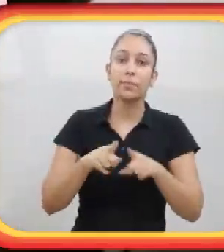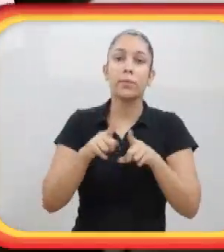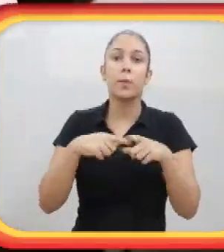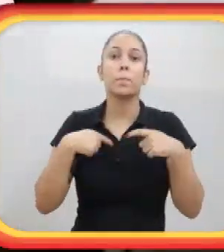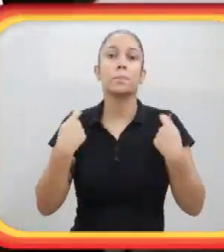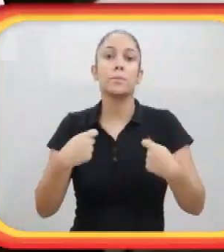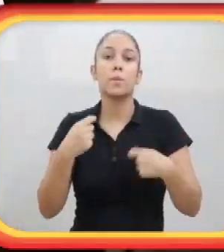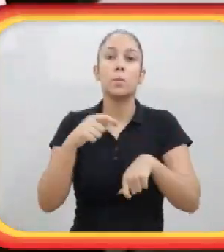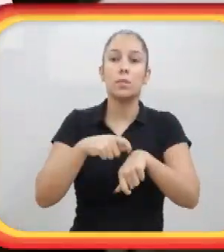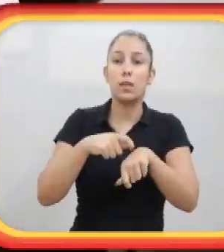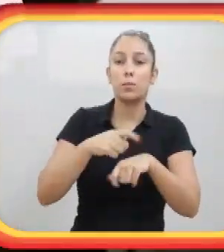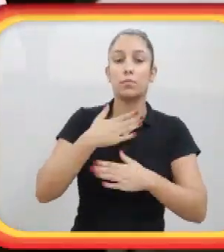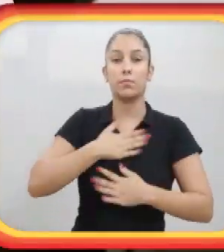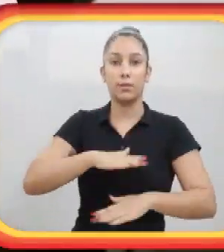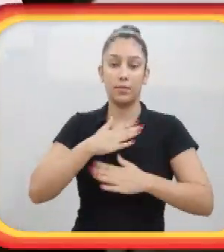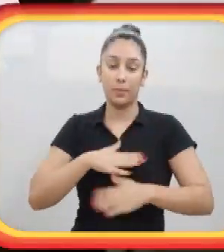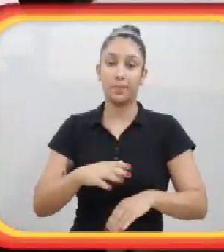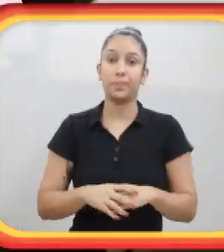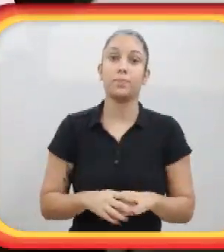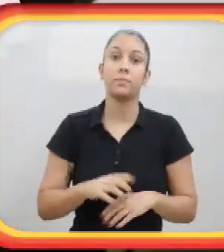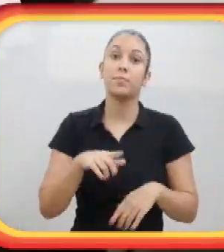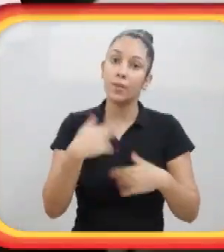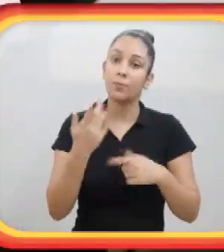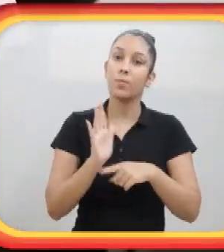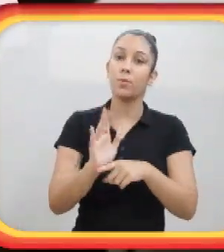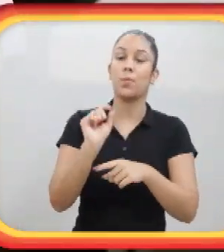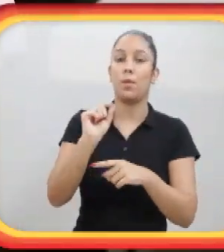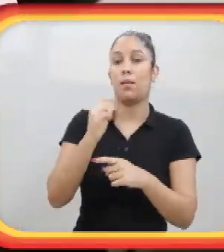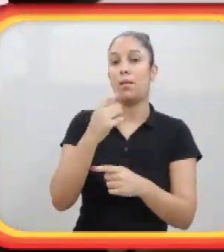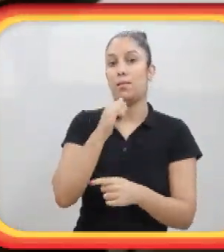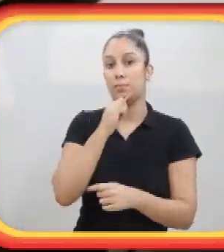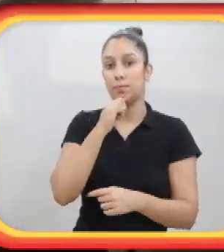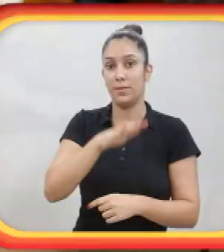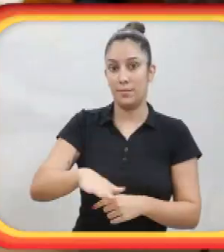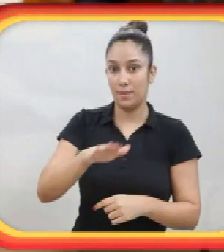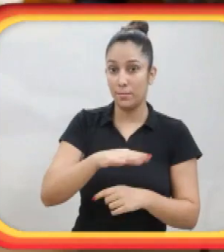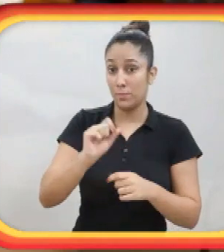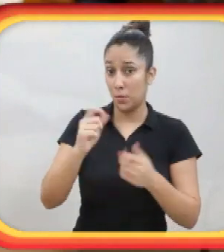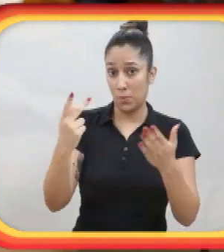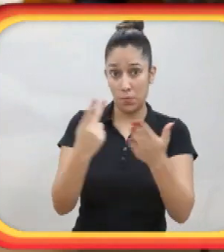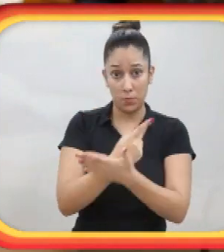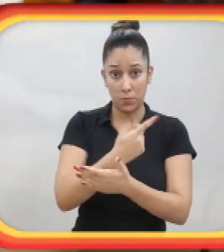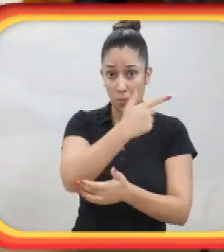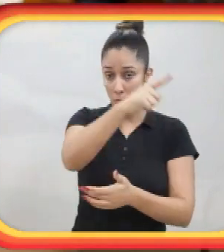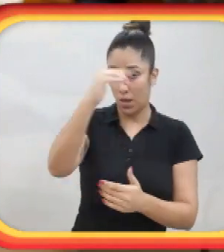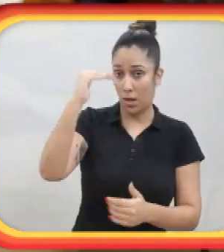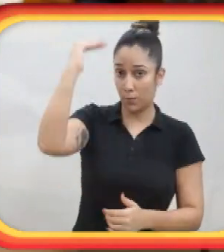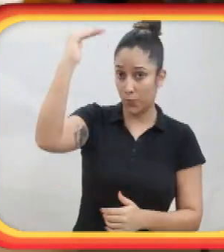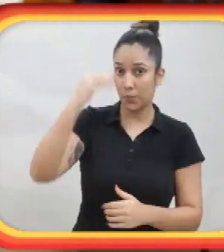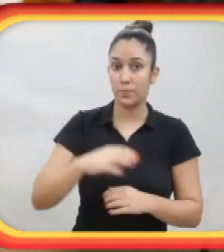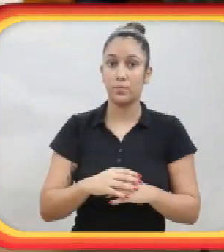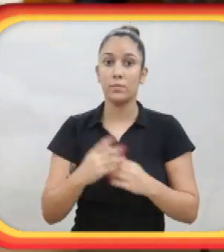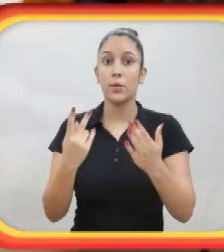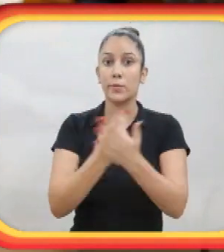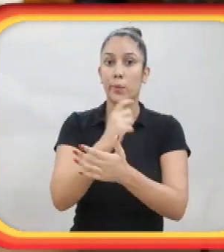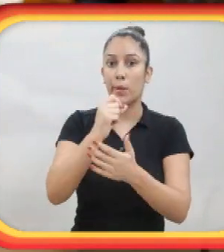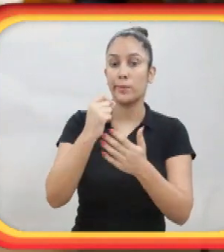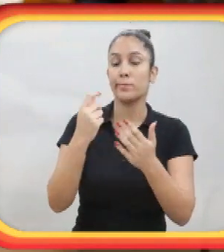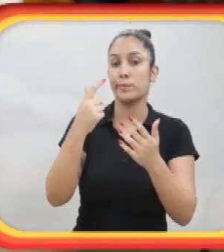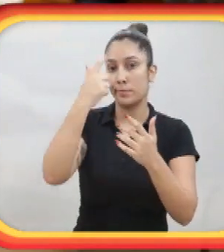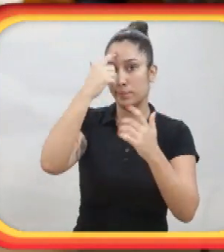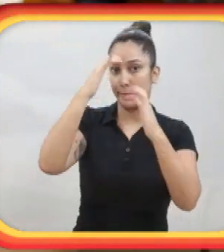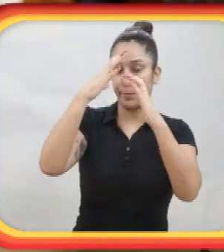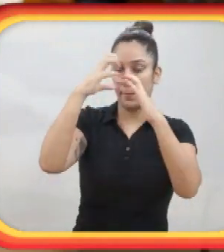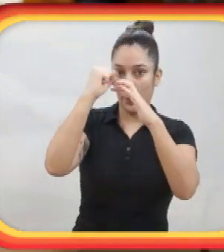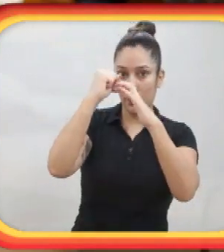ela poderia dizer que está cansada e precisava de uns minutos para descansar. Então, a gente está dando o exemplo de criança, mas isso pode acontecer com adulto